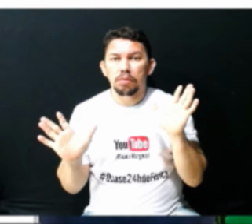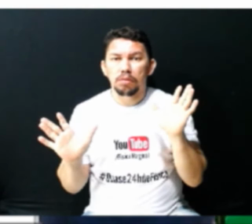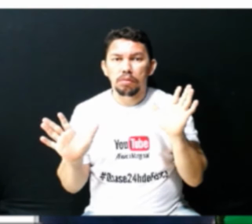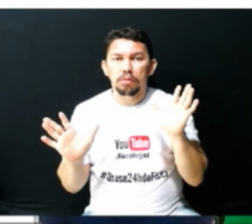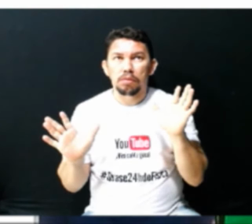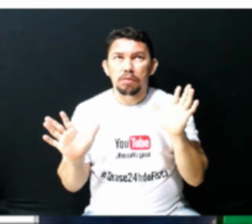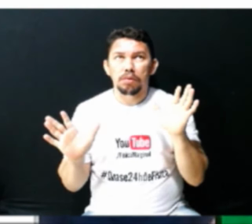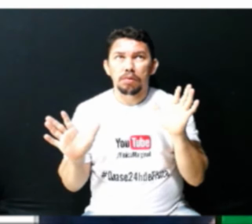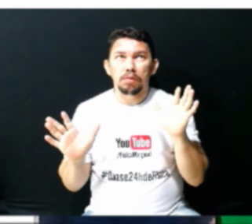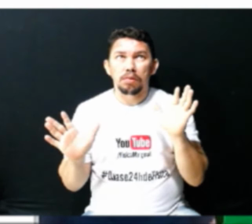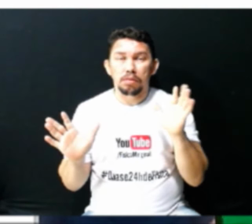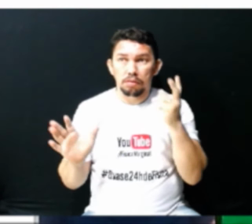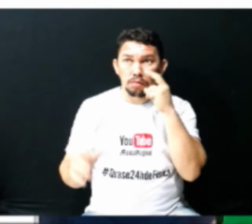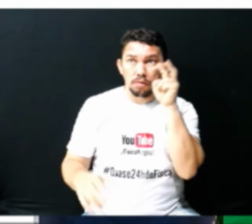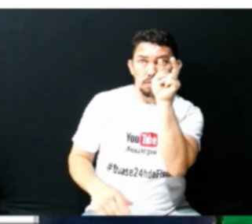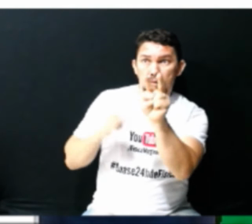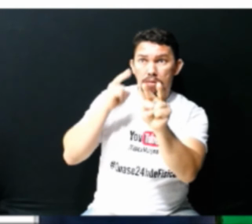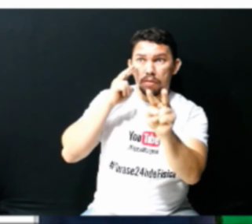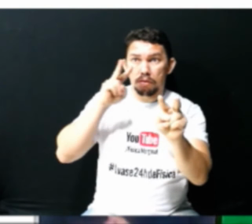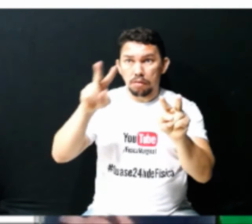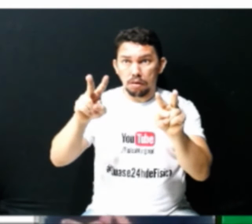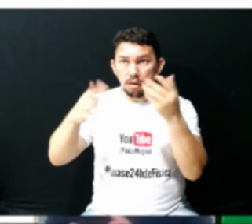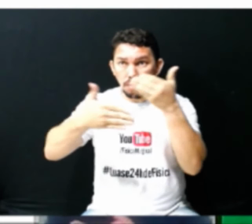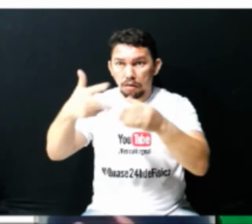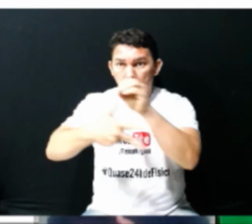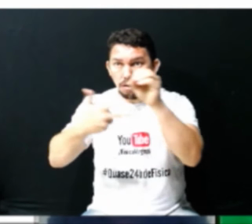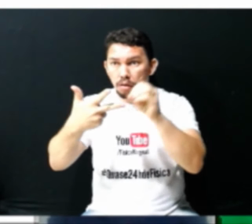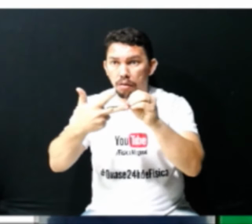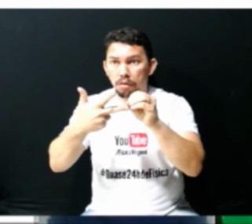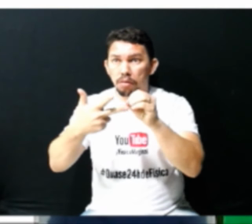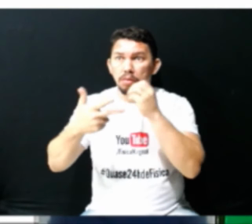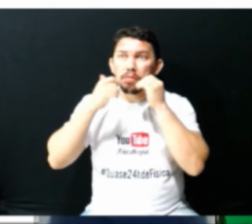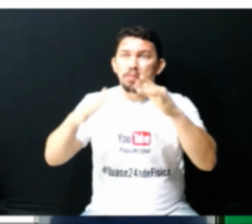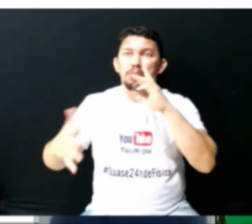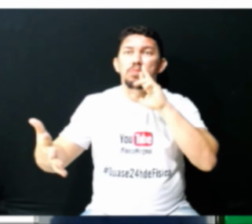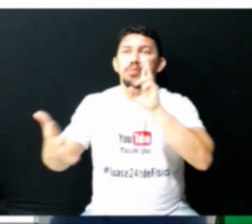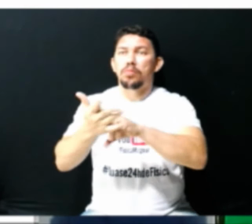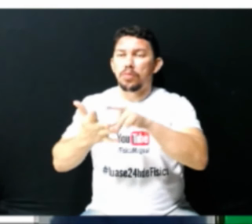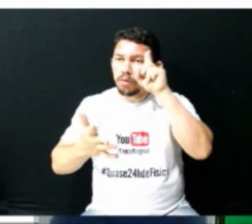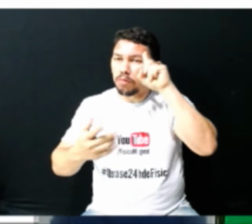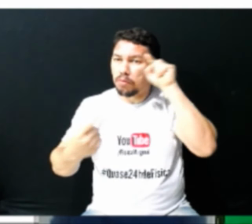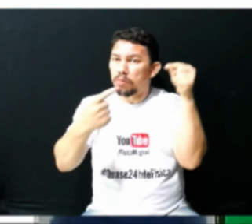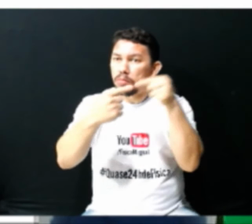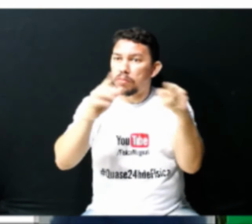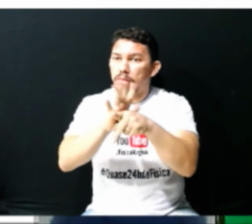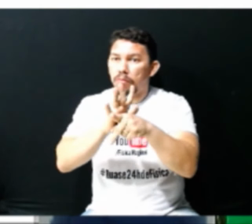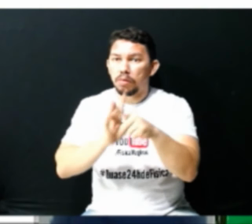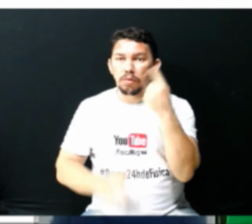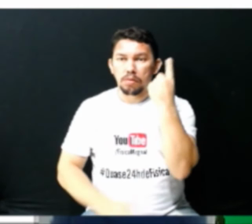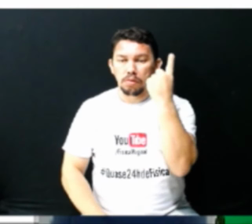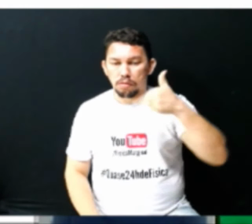A visão que ela tinha é que se a prova é do Enem, a resposta que ela tem que dar é a resposta mais popular. Então a resposta ia ser uma caminhada por 1